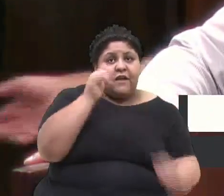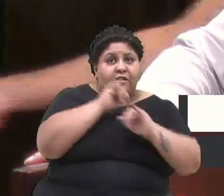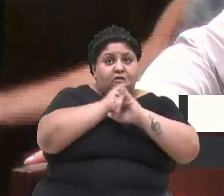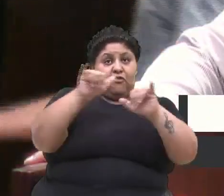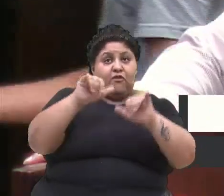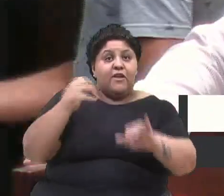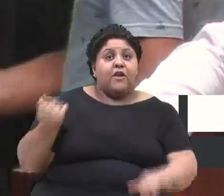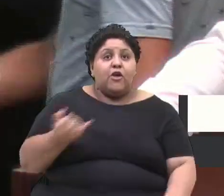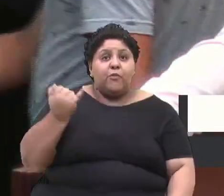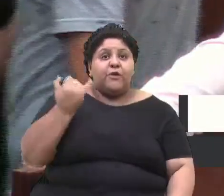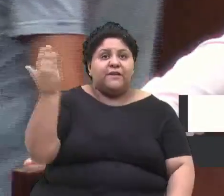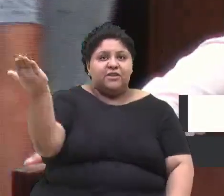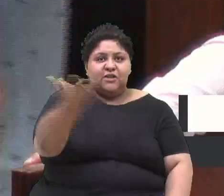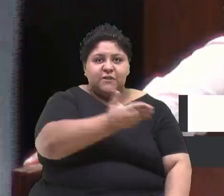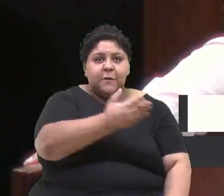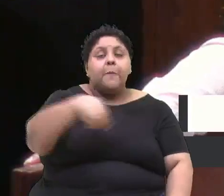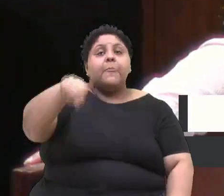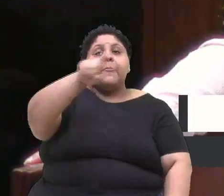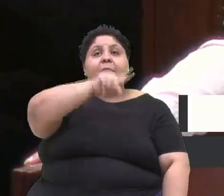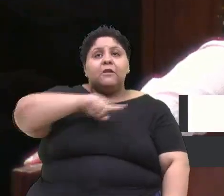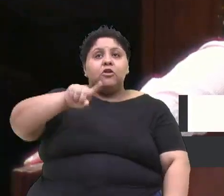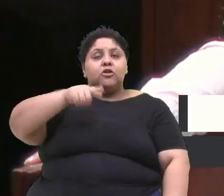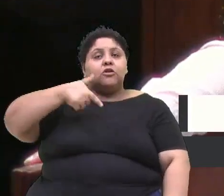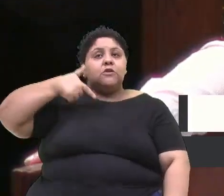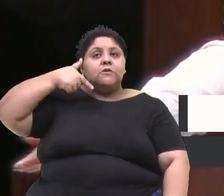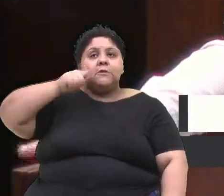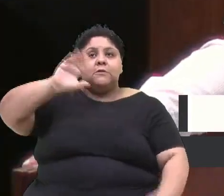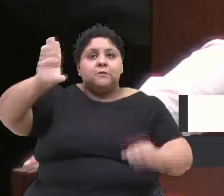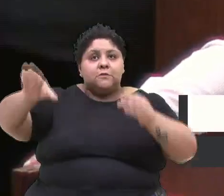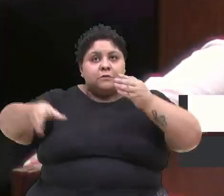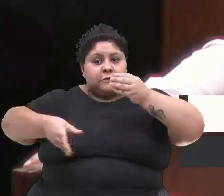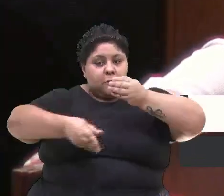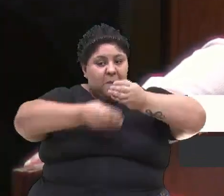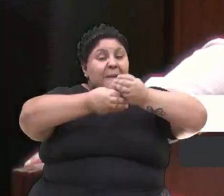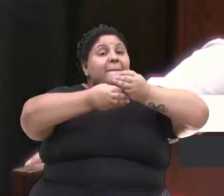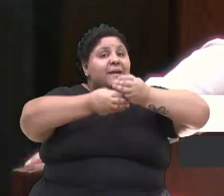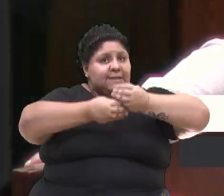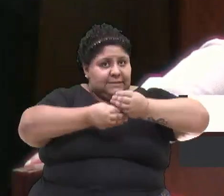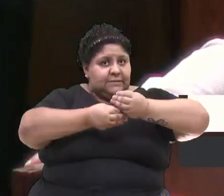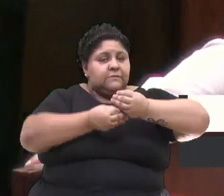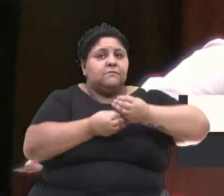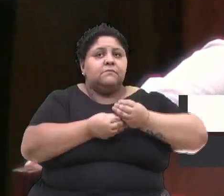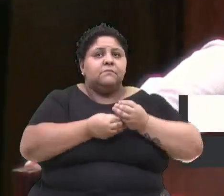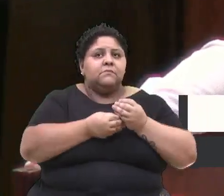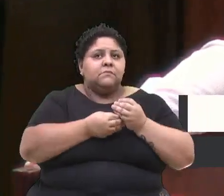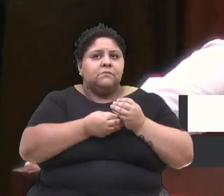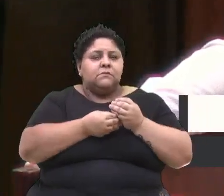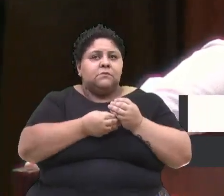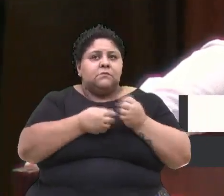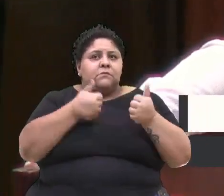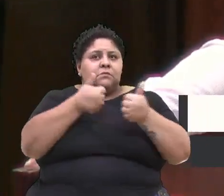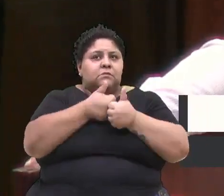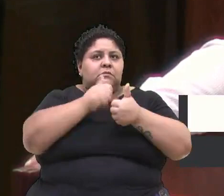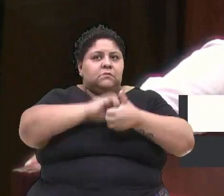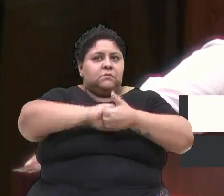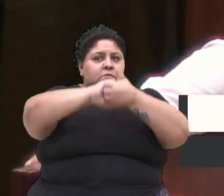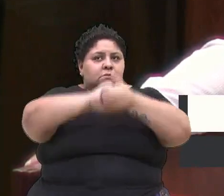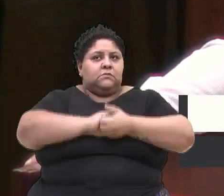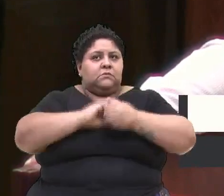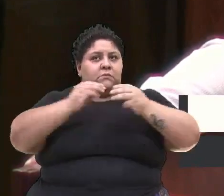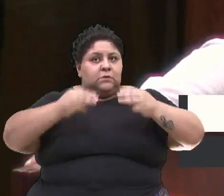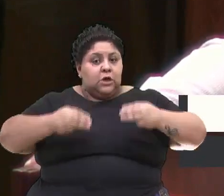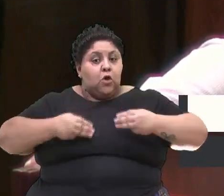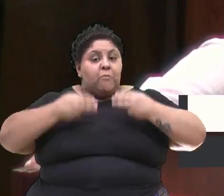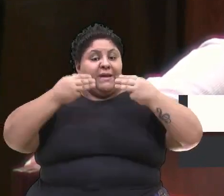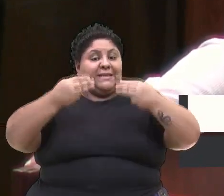importante. Nós vamos conseguir uma emenda parlamentar e, em parceria com o Ministério da